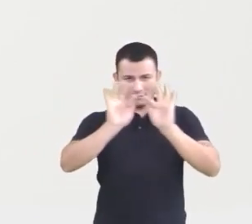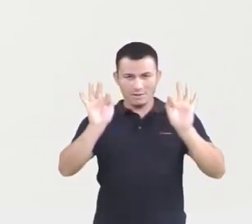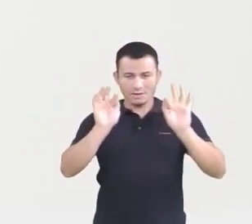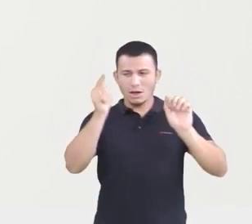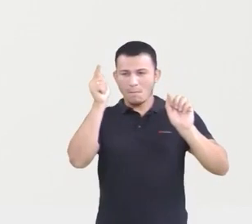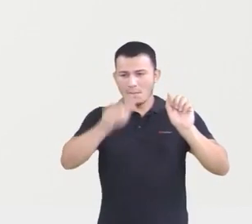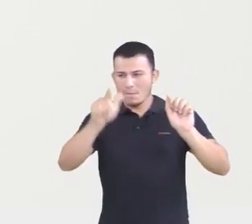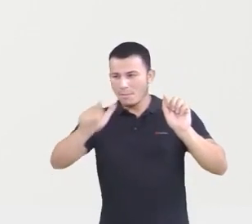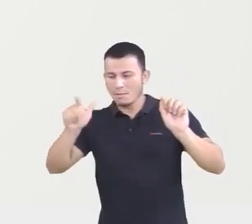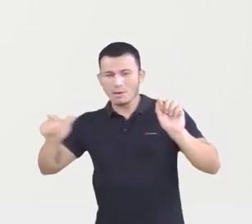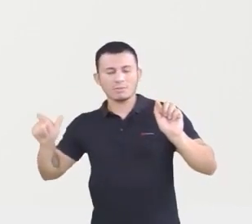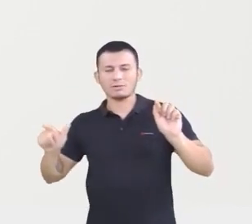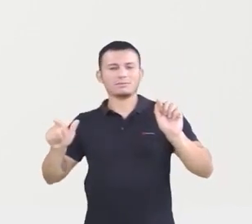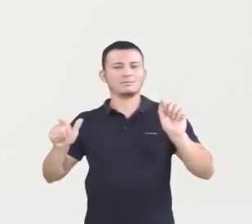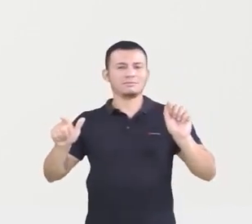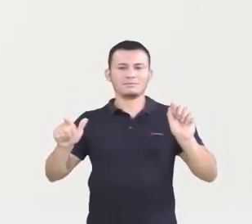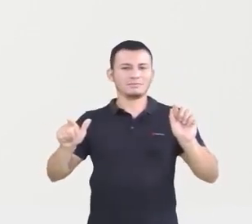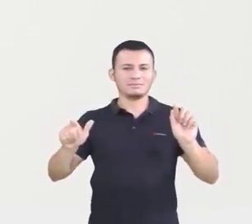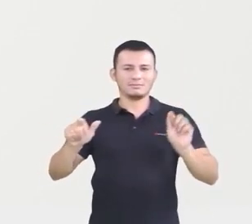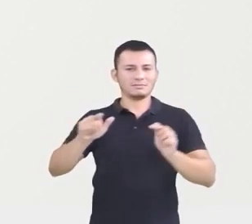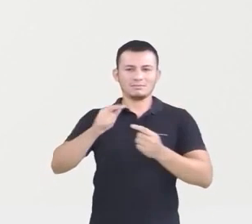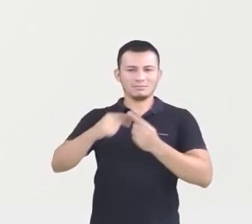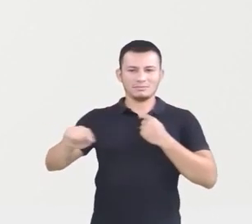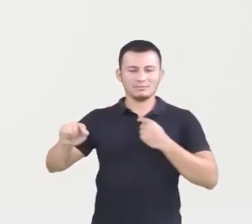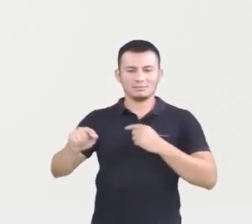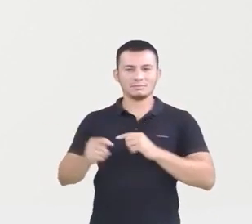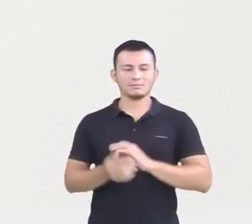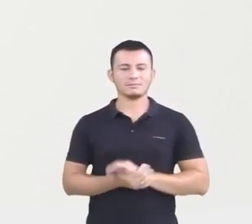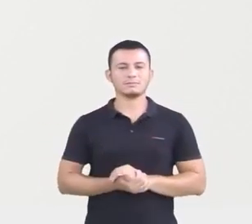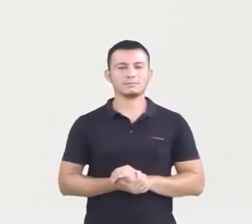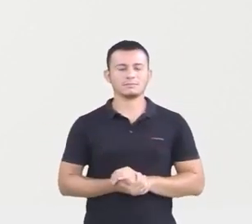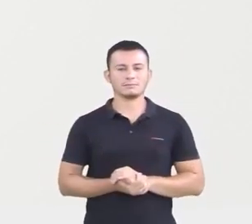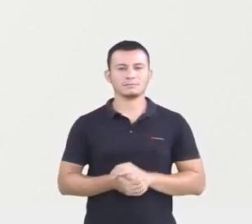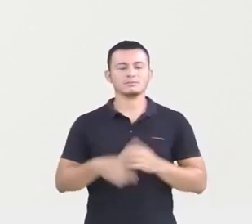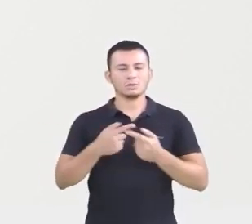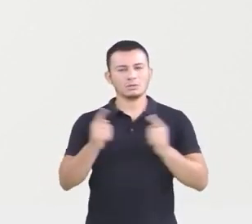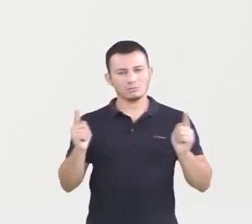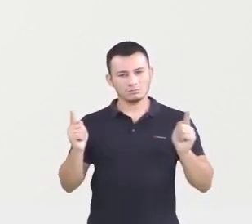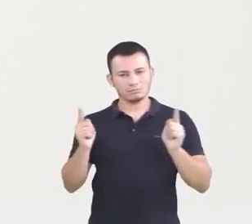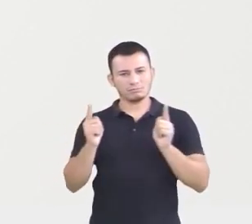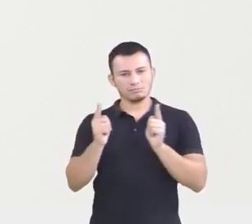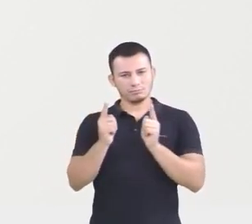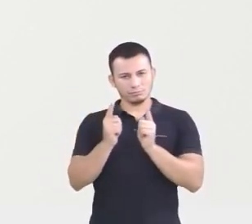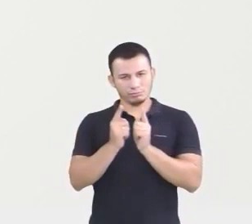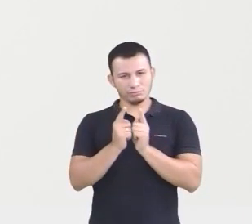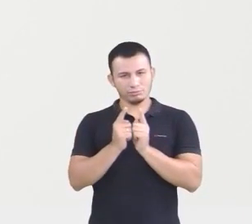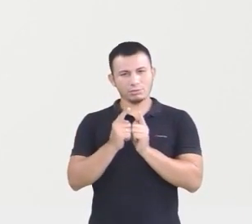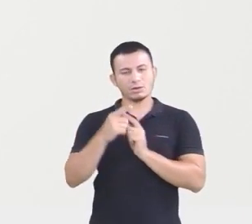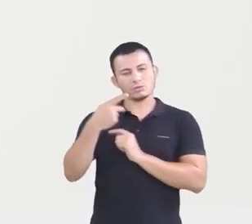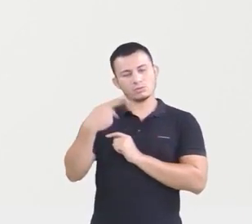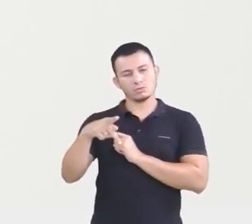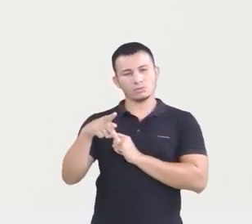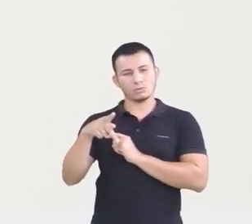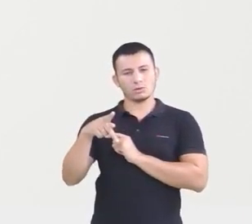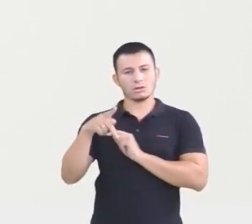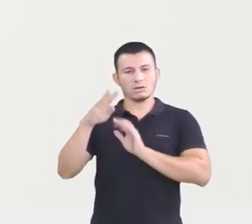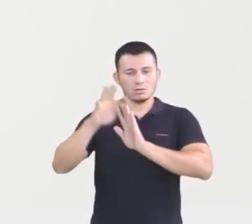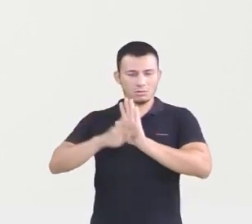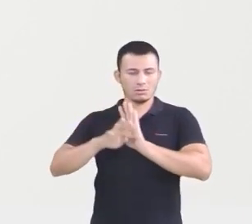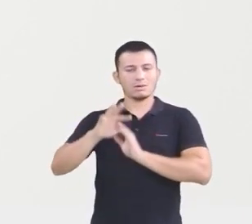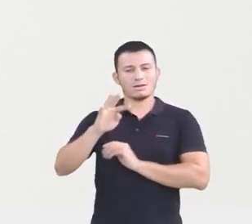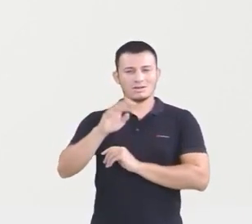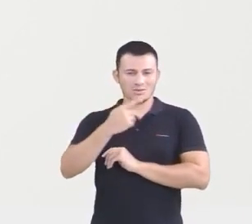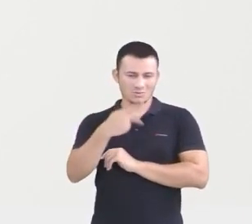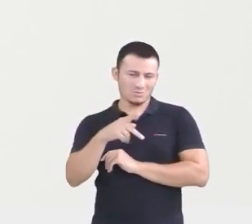essa expressão o tempo todo, usou-se uma expressão menor, que é sua obra. Aqui